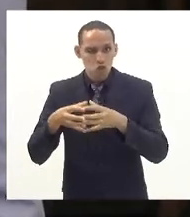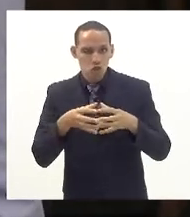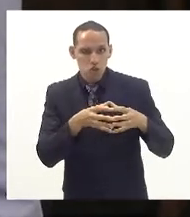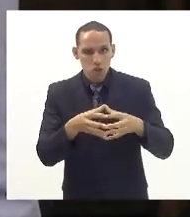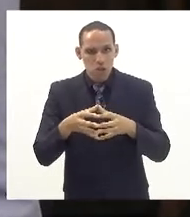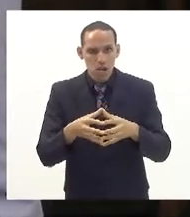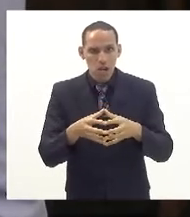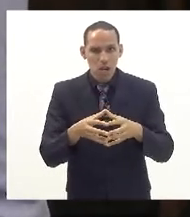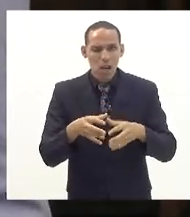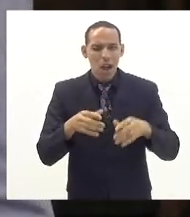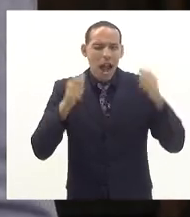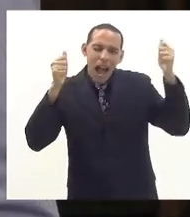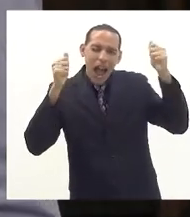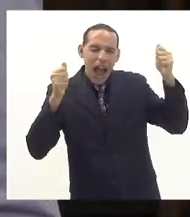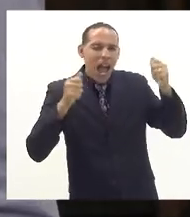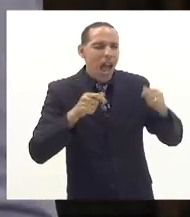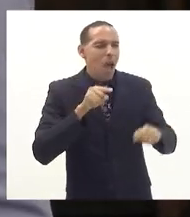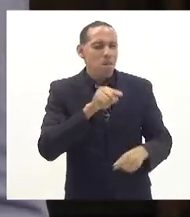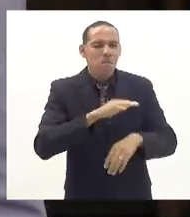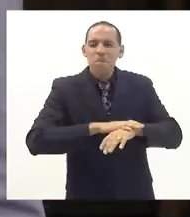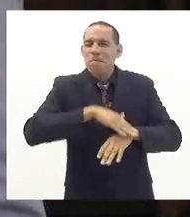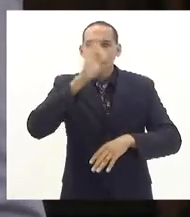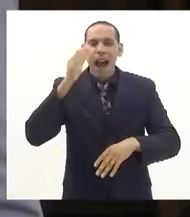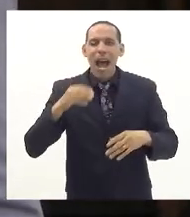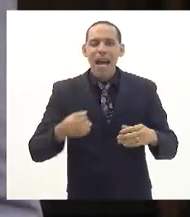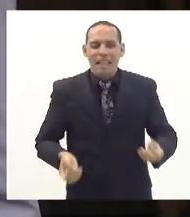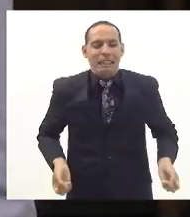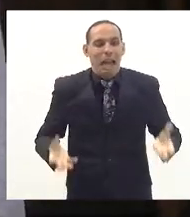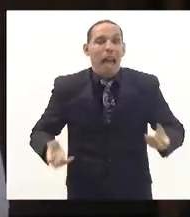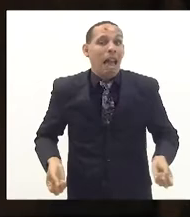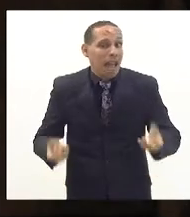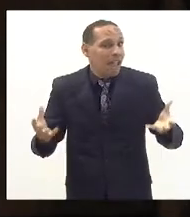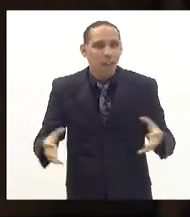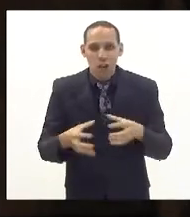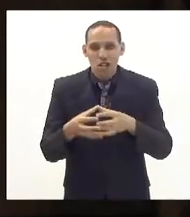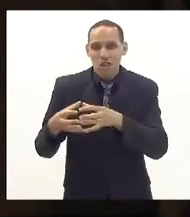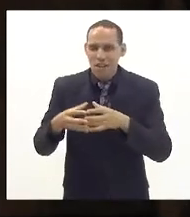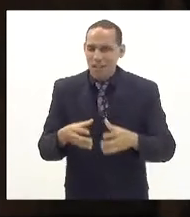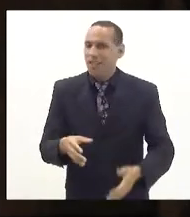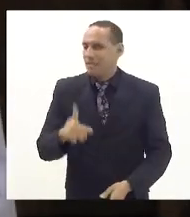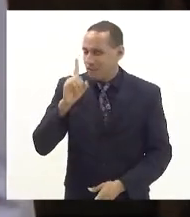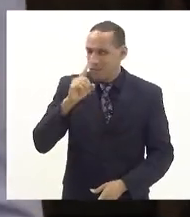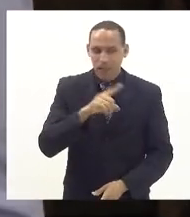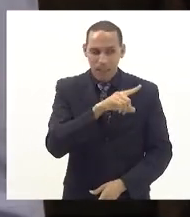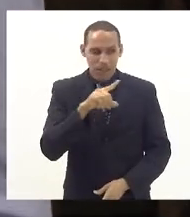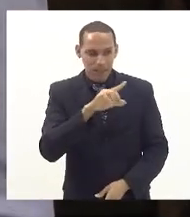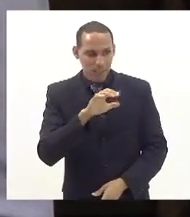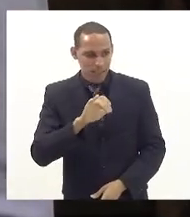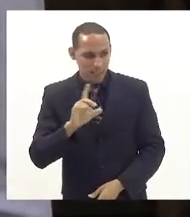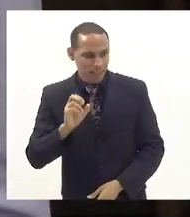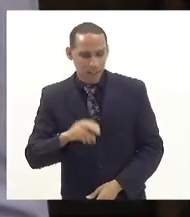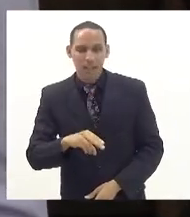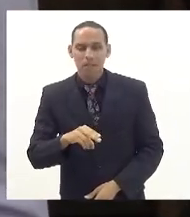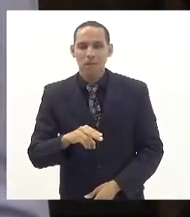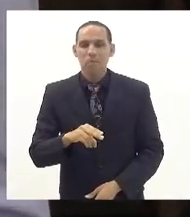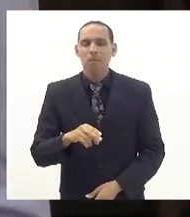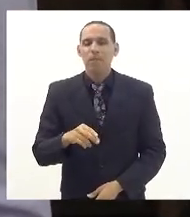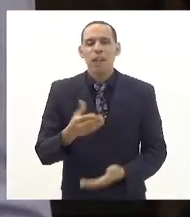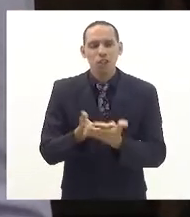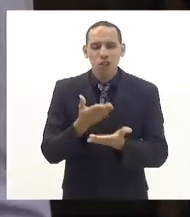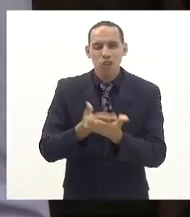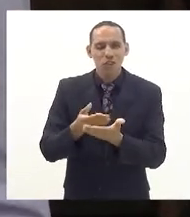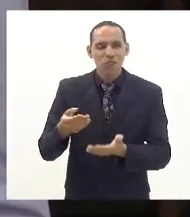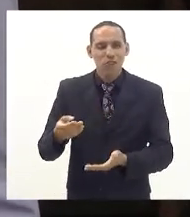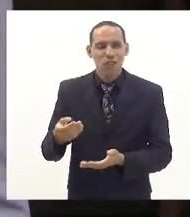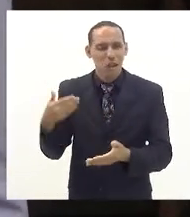de torcedores, alguns gastando o que não têm. Diga-se de passagem, Zeidan, nós vimos um estudo recente